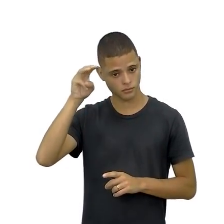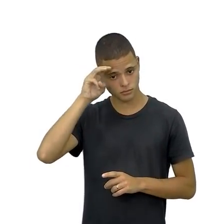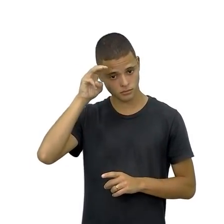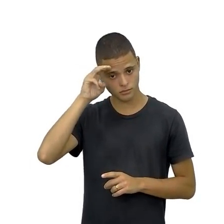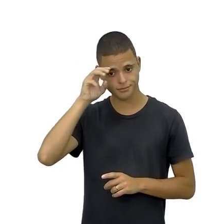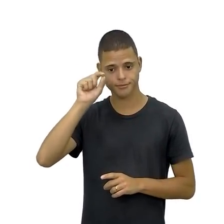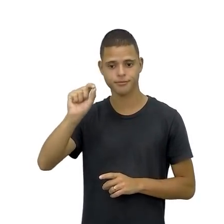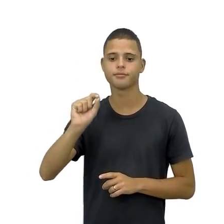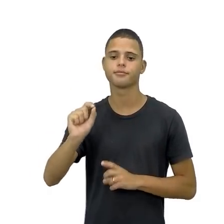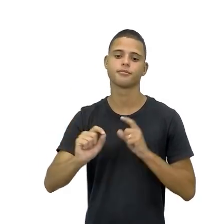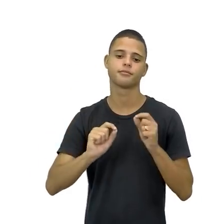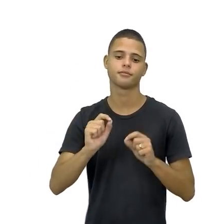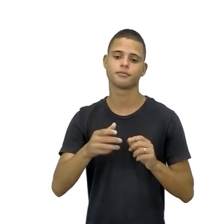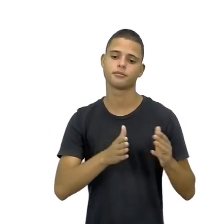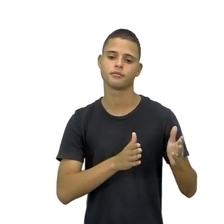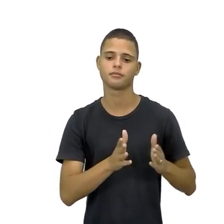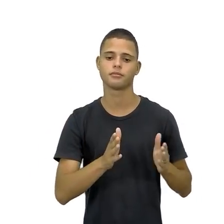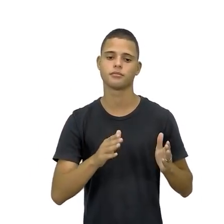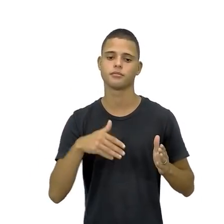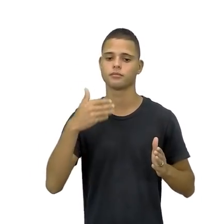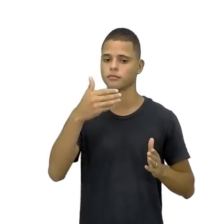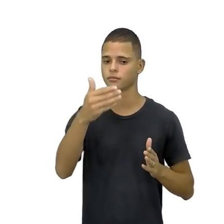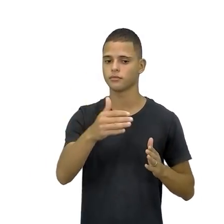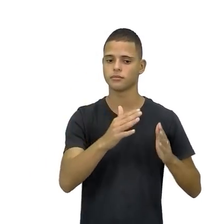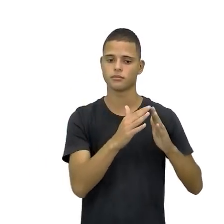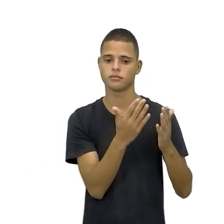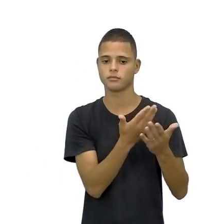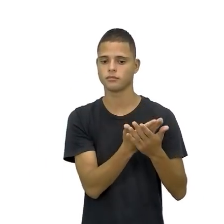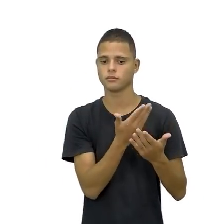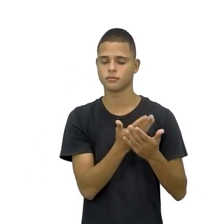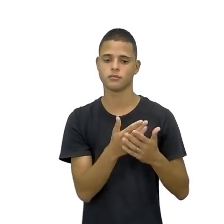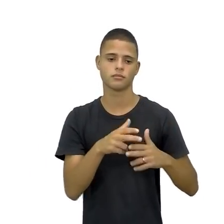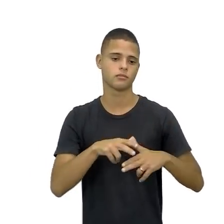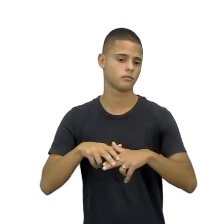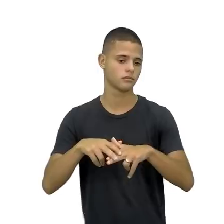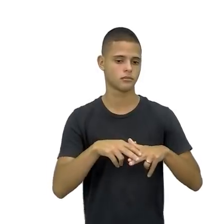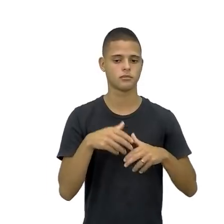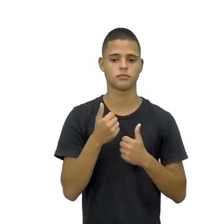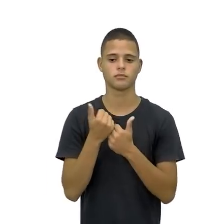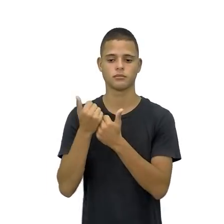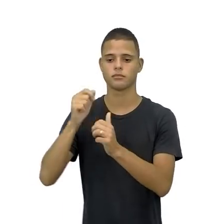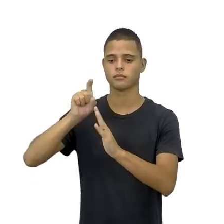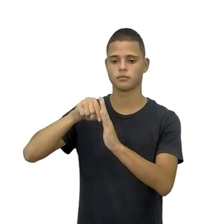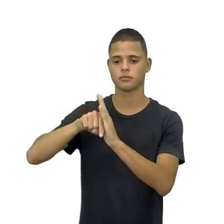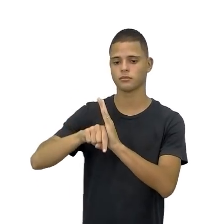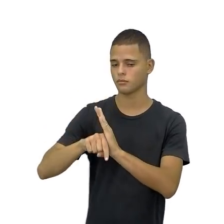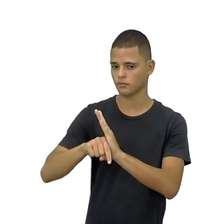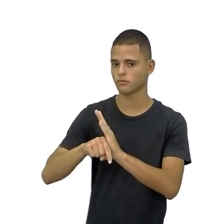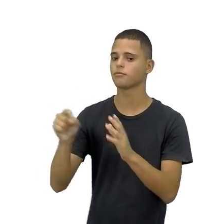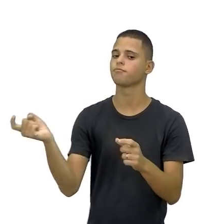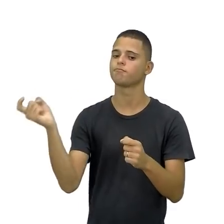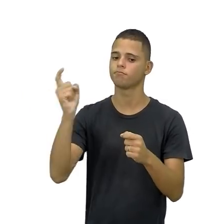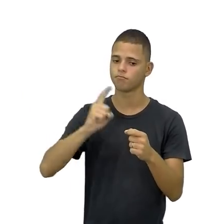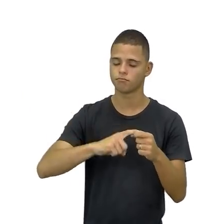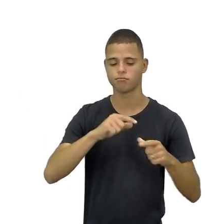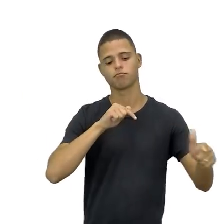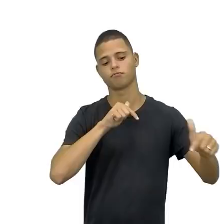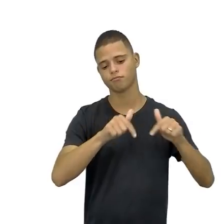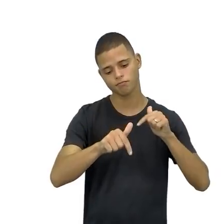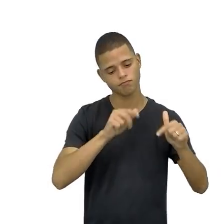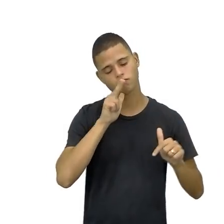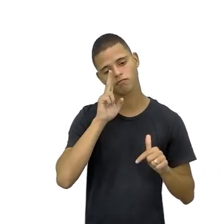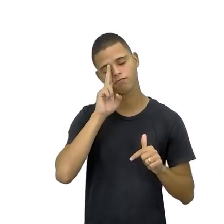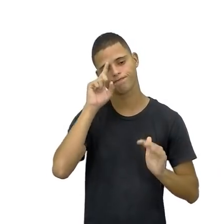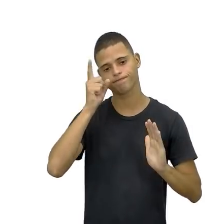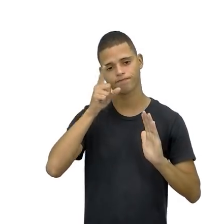após concluírem esse período, as escolas, né, de recuperação e reforço e aprofundamento voltam aos trabalhos intensivos,